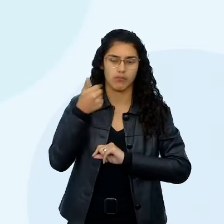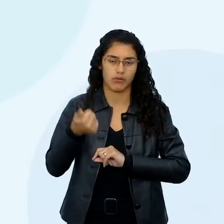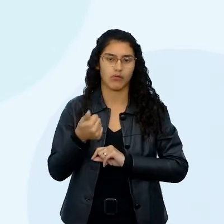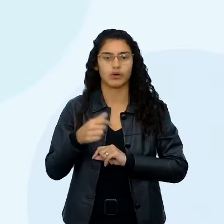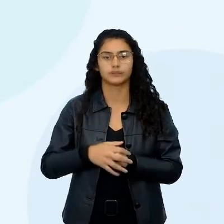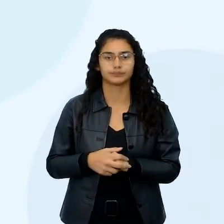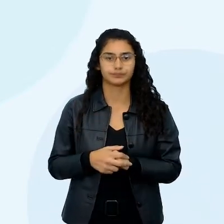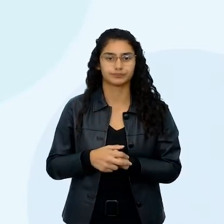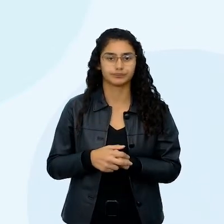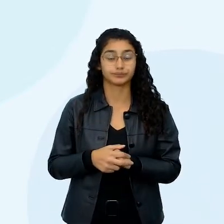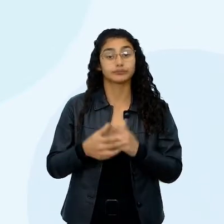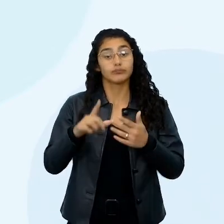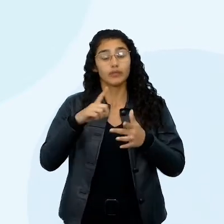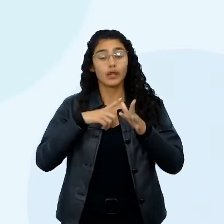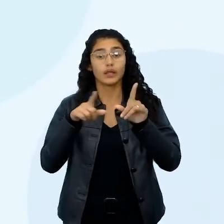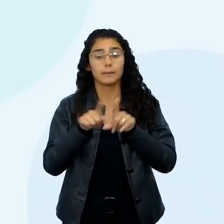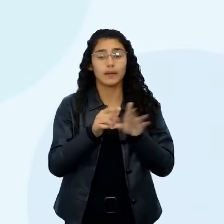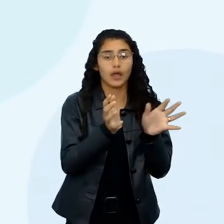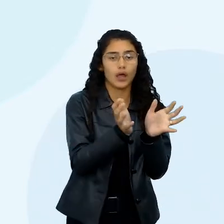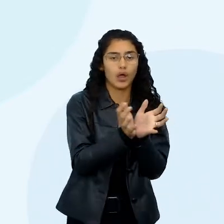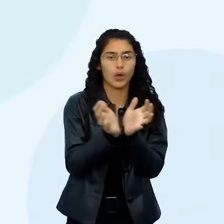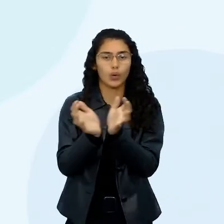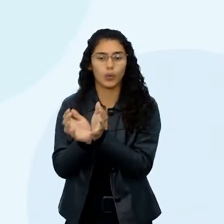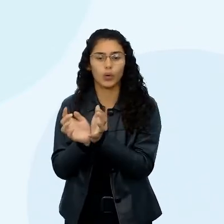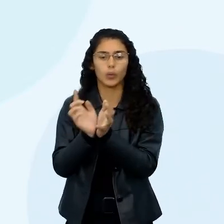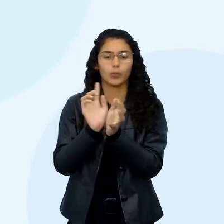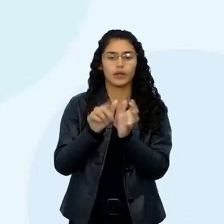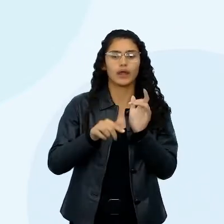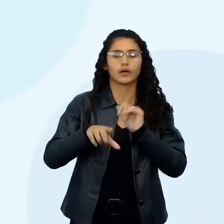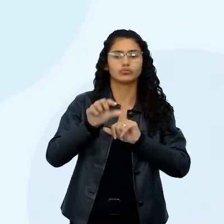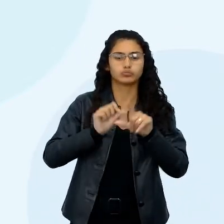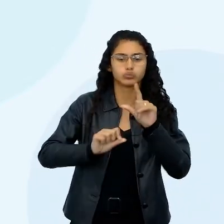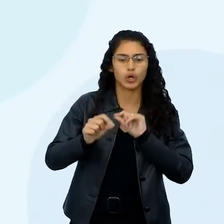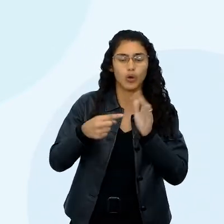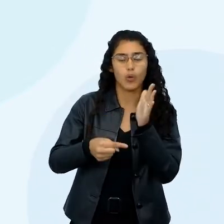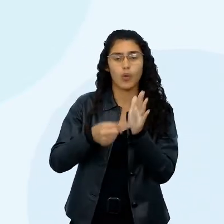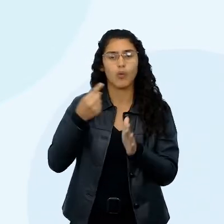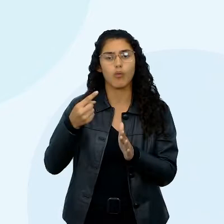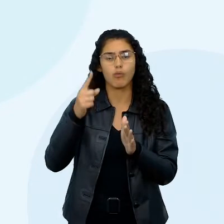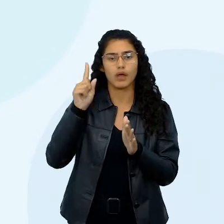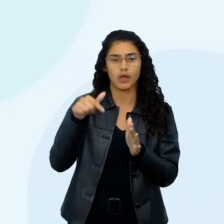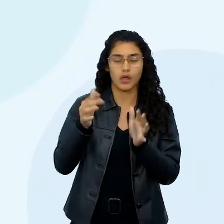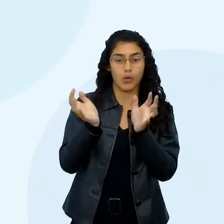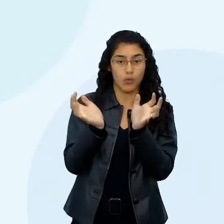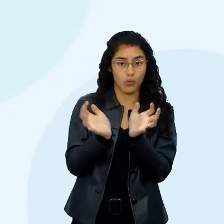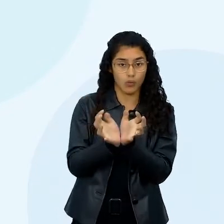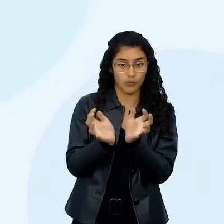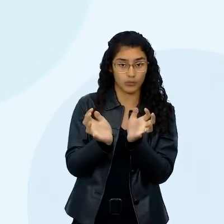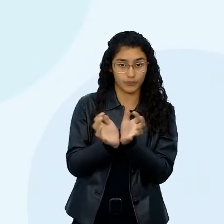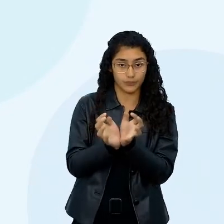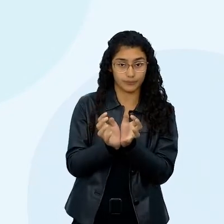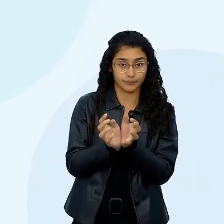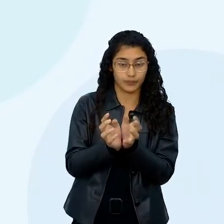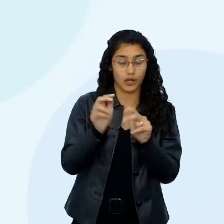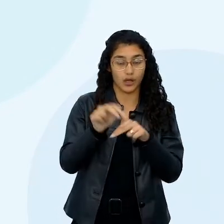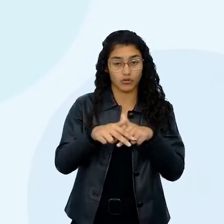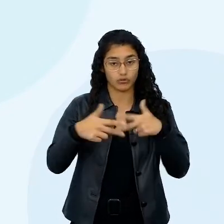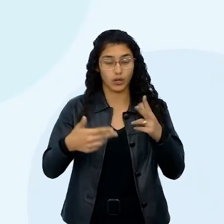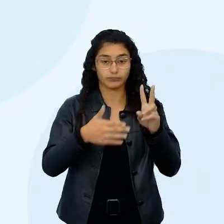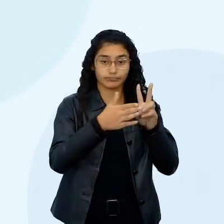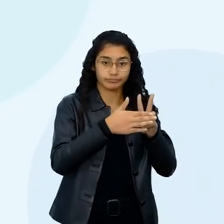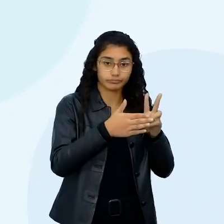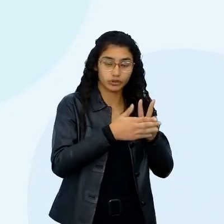africana, existem grupos que são estigmatizados, um deles são as etnias